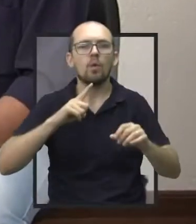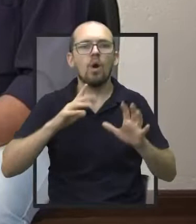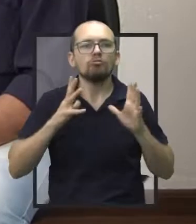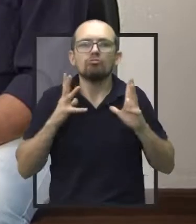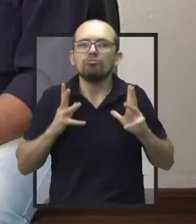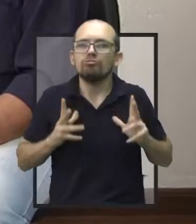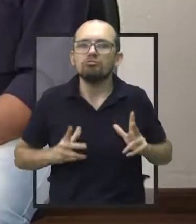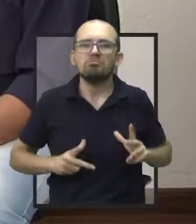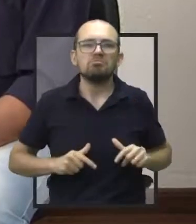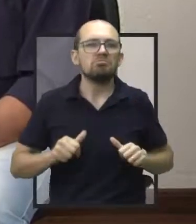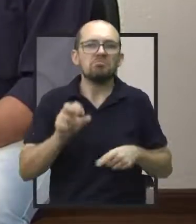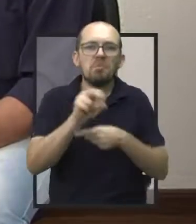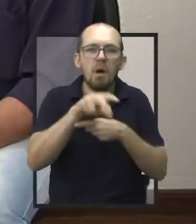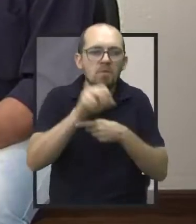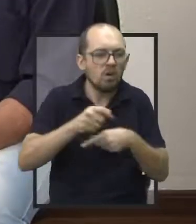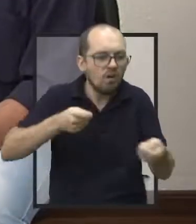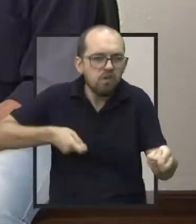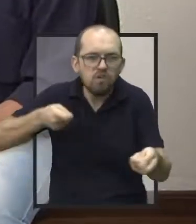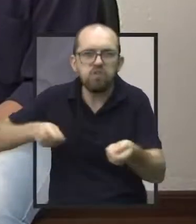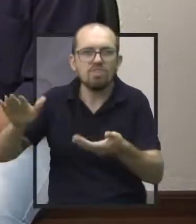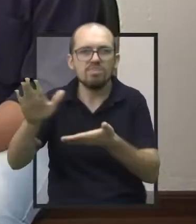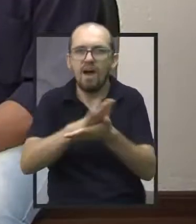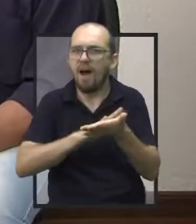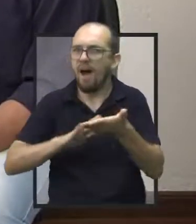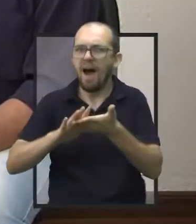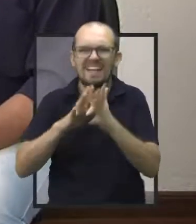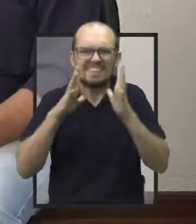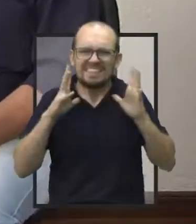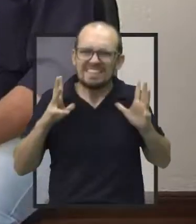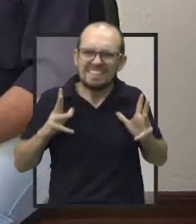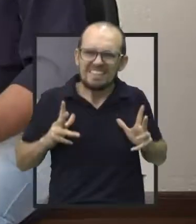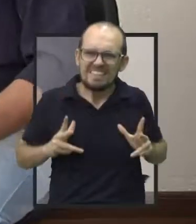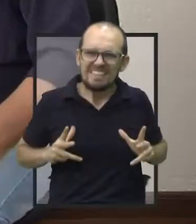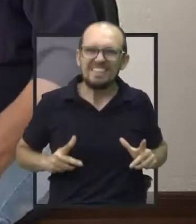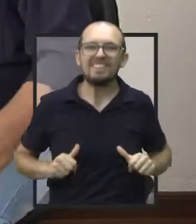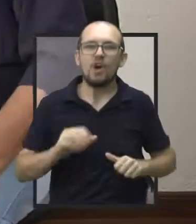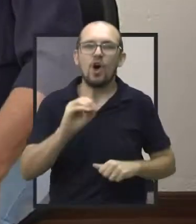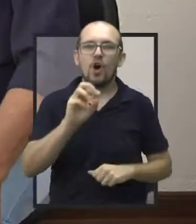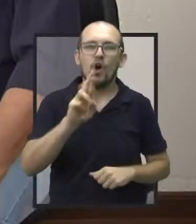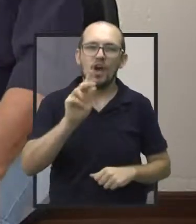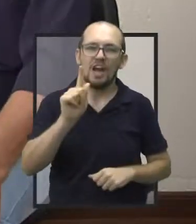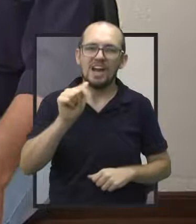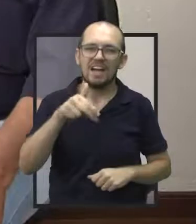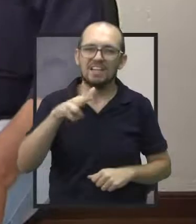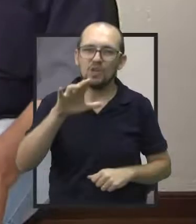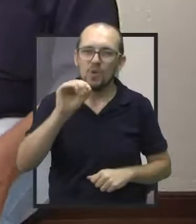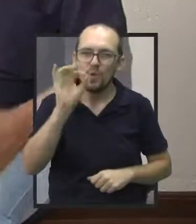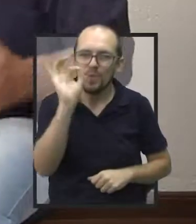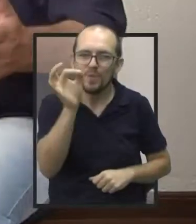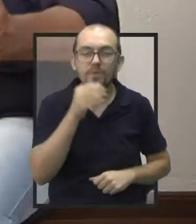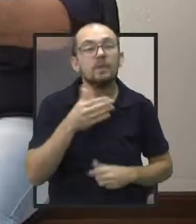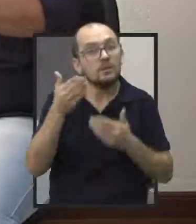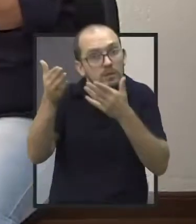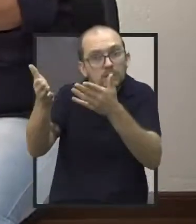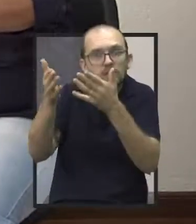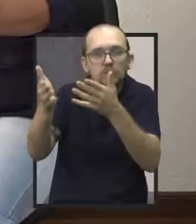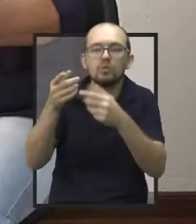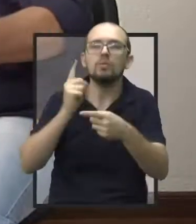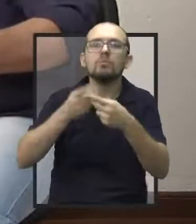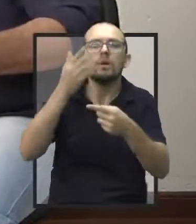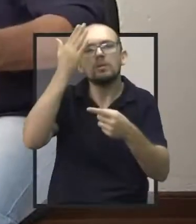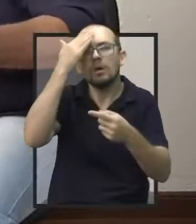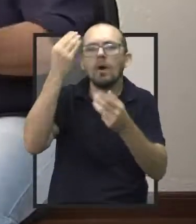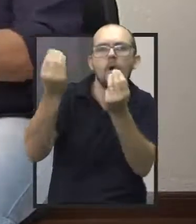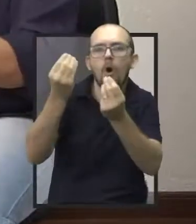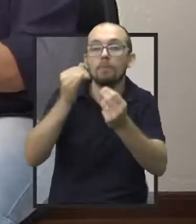agrotóxico pensando na qualidade de alimentação da população realmente assim porque você sabe que você chega lá você